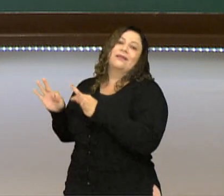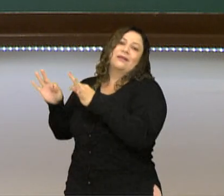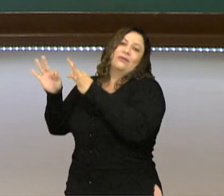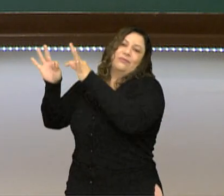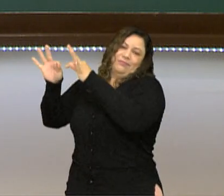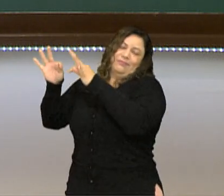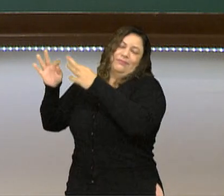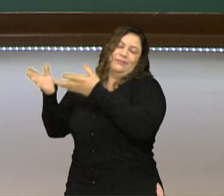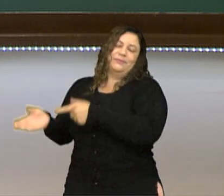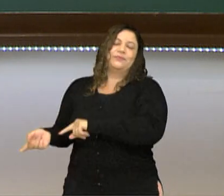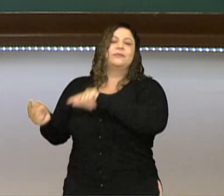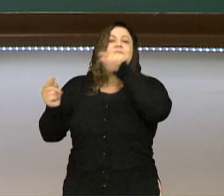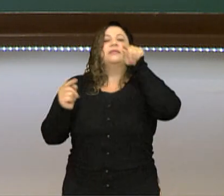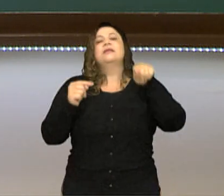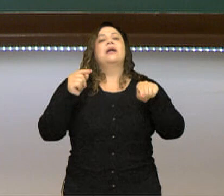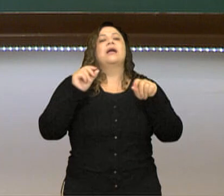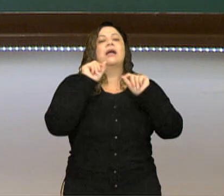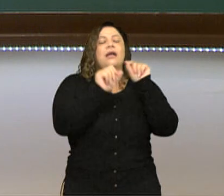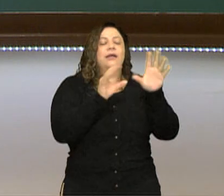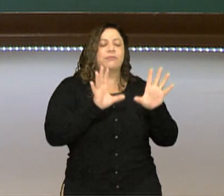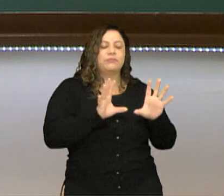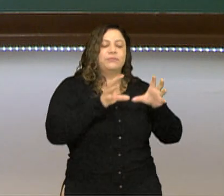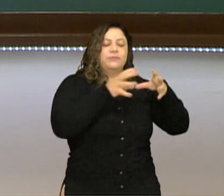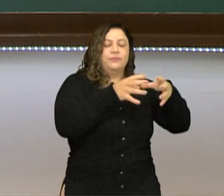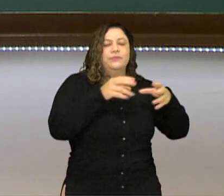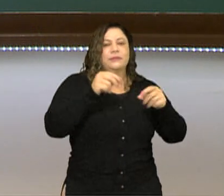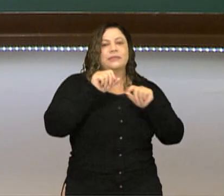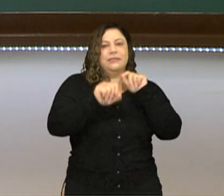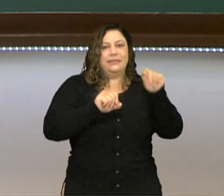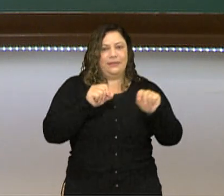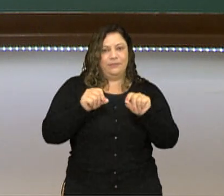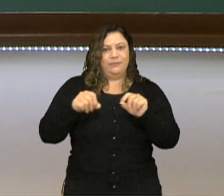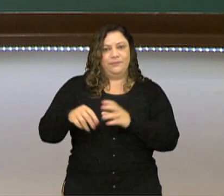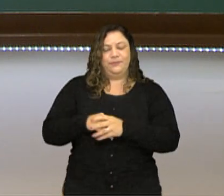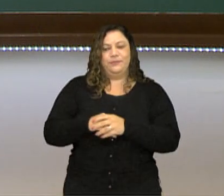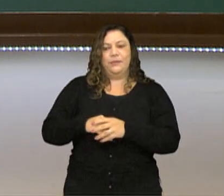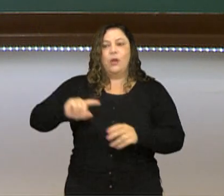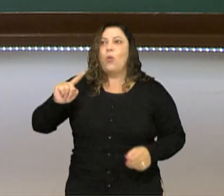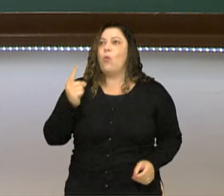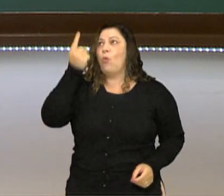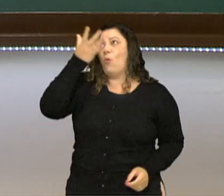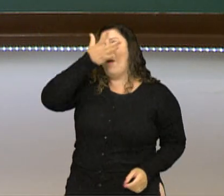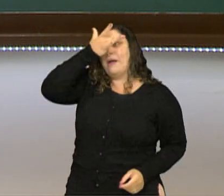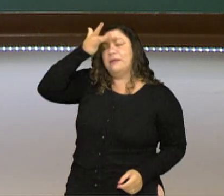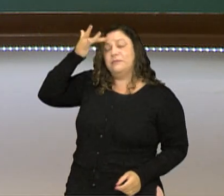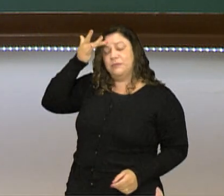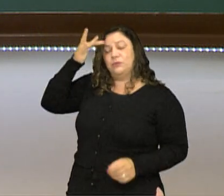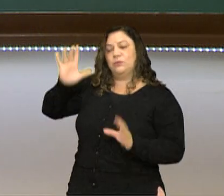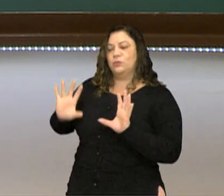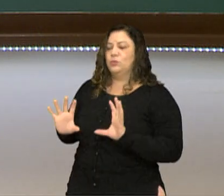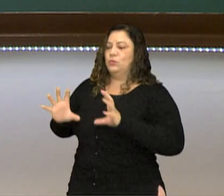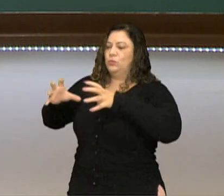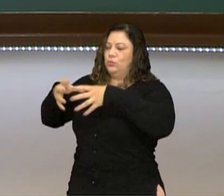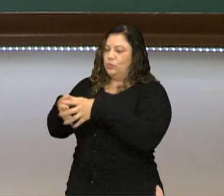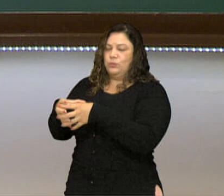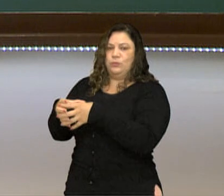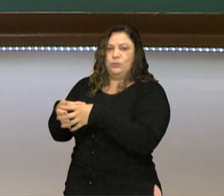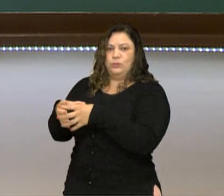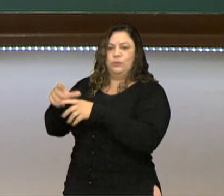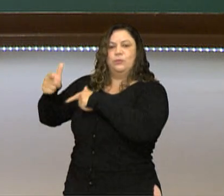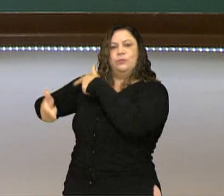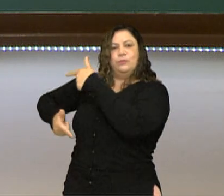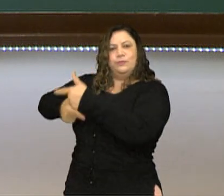do campo. E a concentração de terras, então, uma pessoa ou um grupo de pessoas menor,